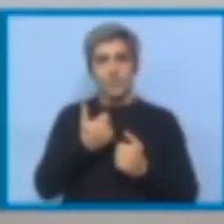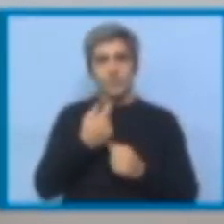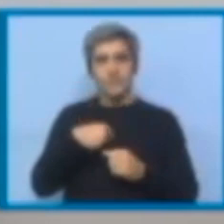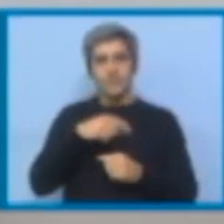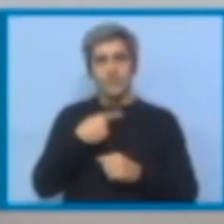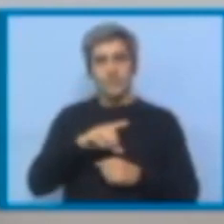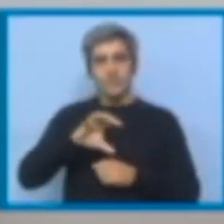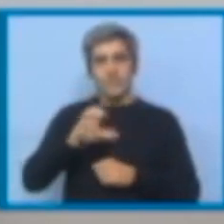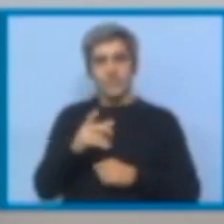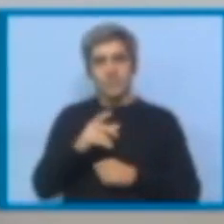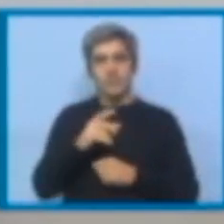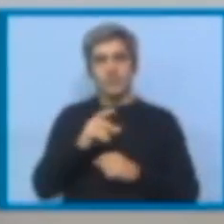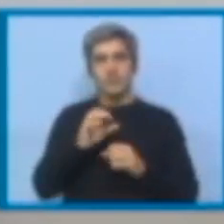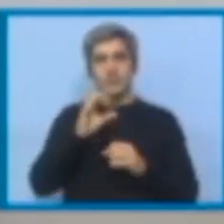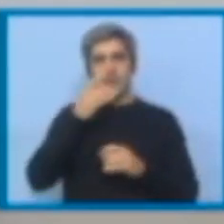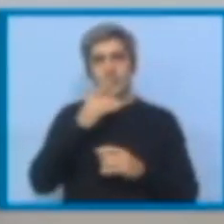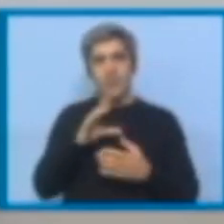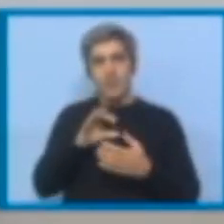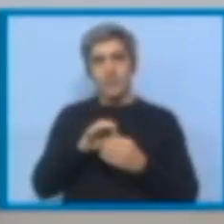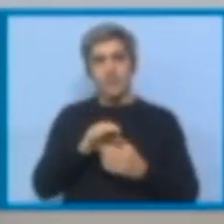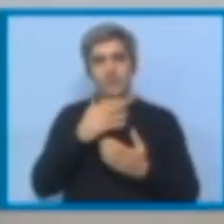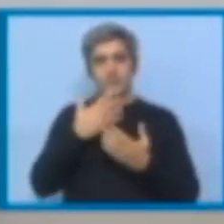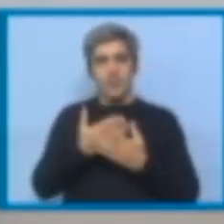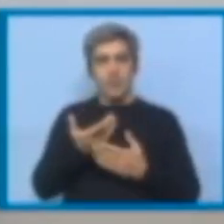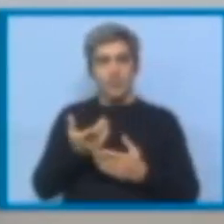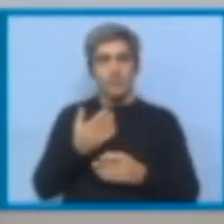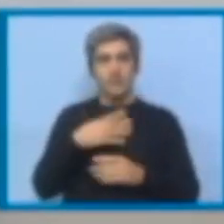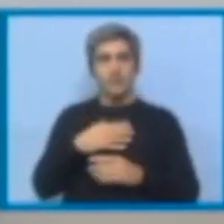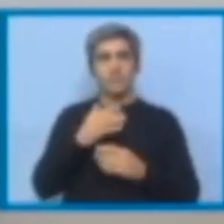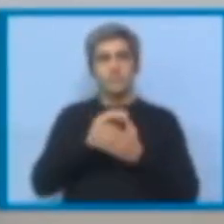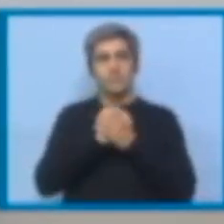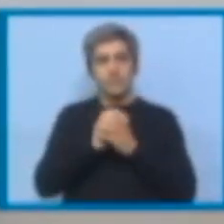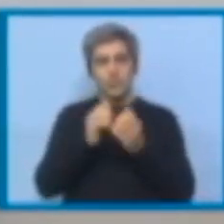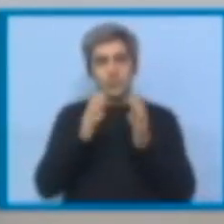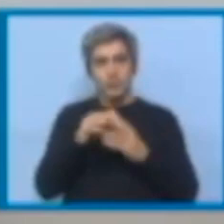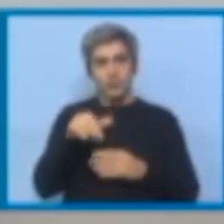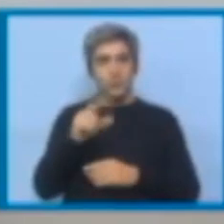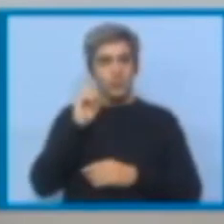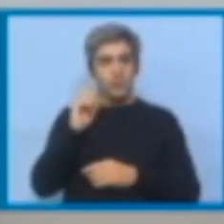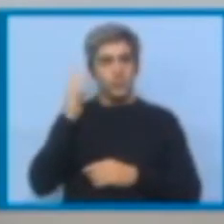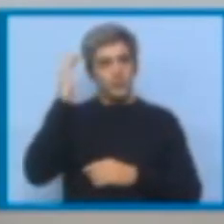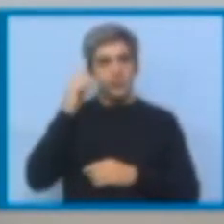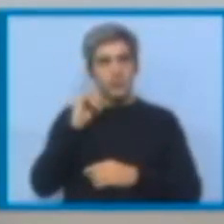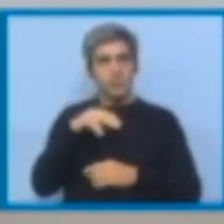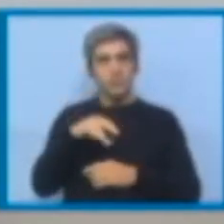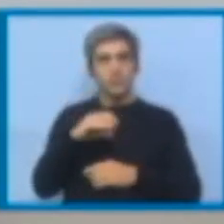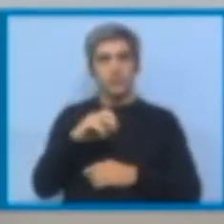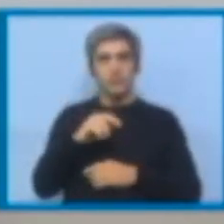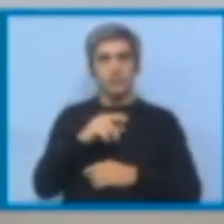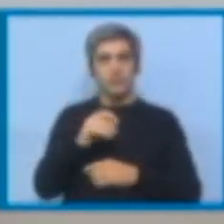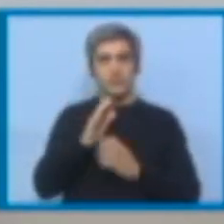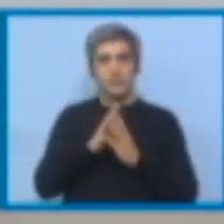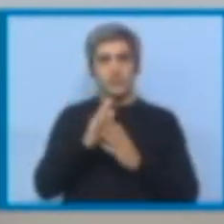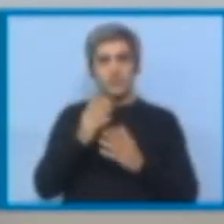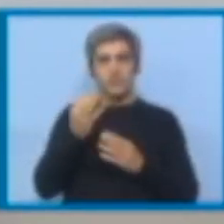temos no nosso país em volta do Natal implicam. E eu quero saudar a todos. Hoje é dia dos Santos Inocentes, que a Igreja